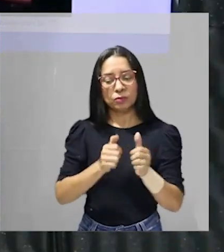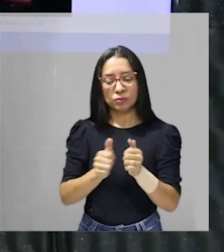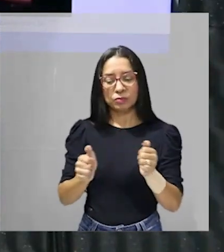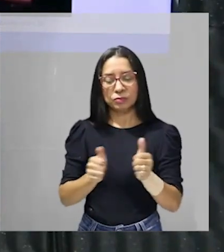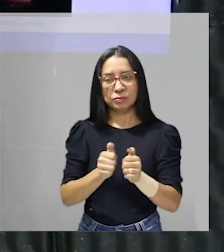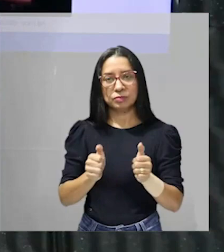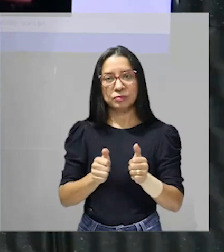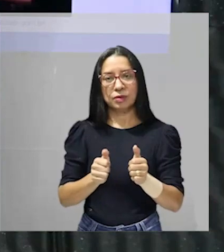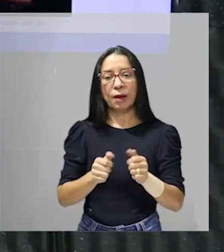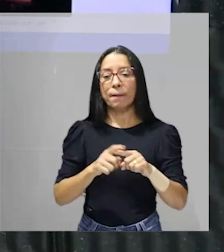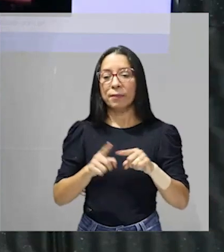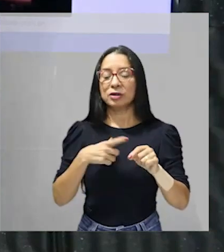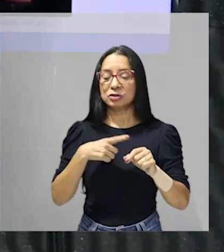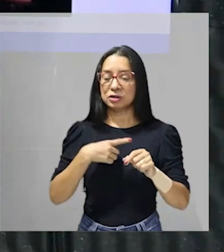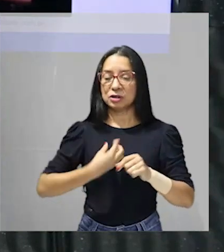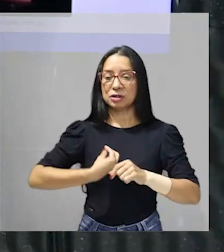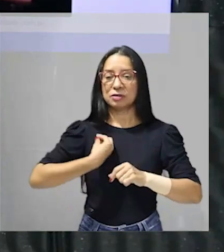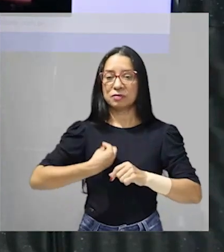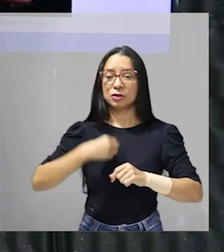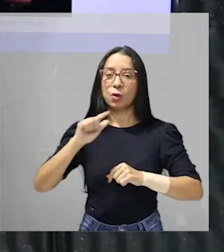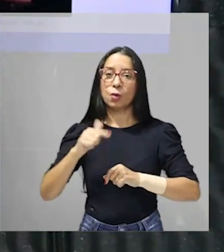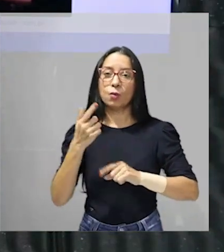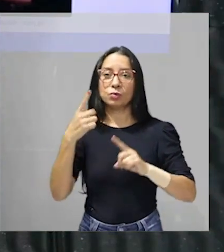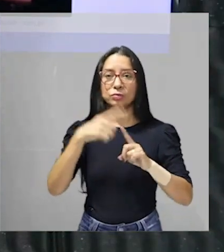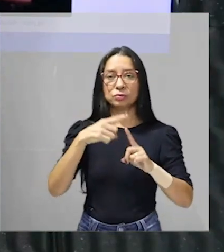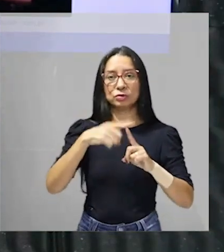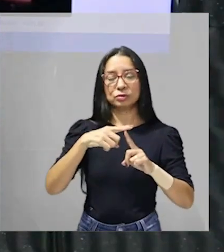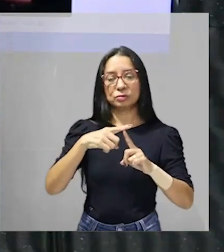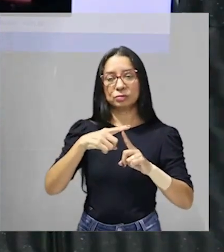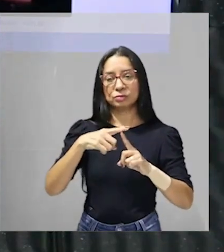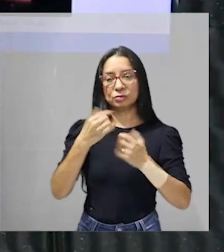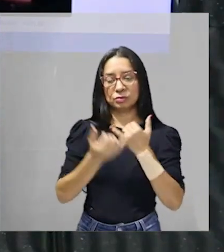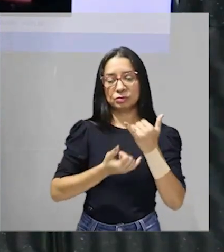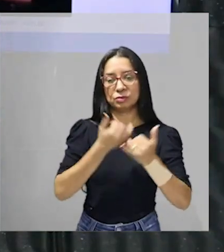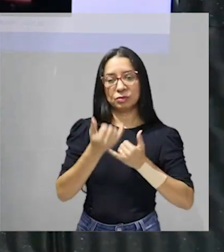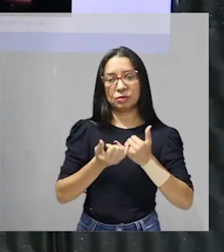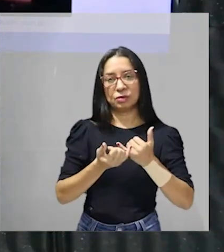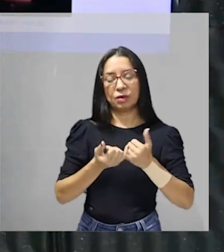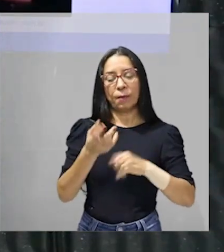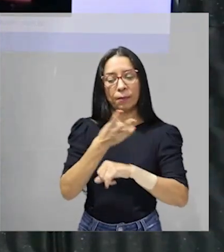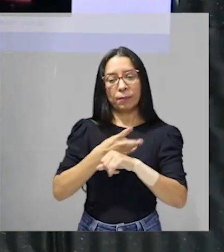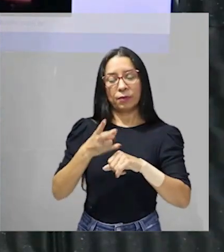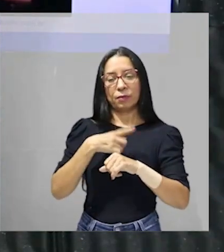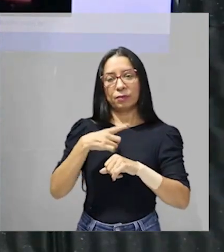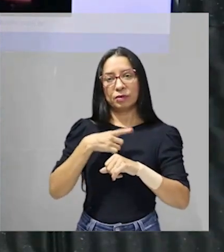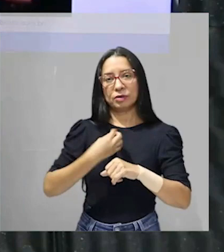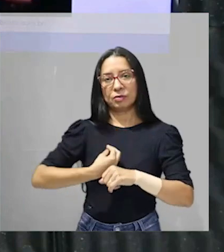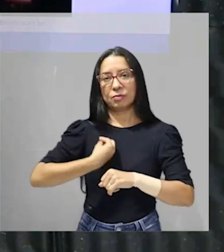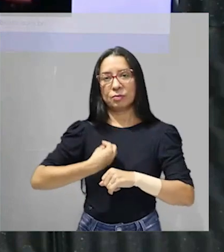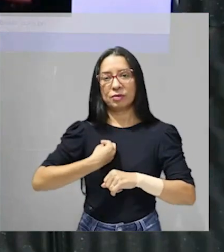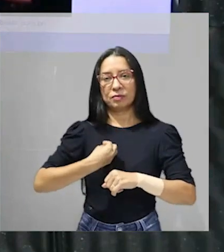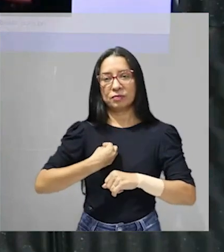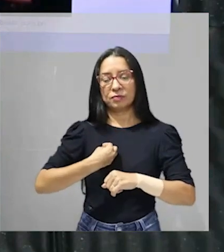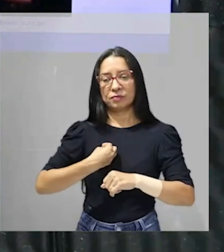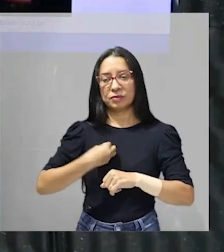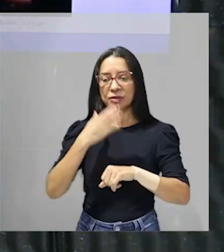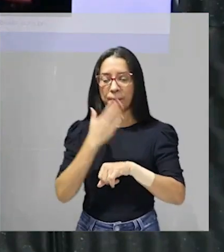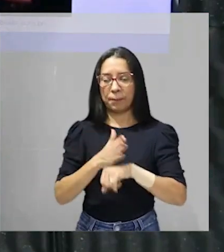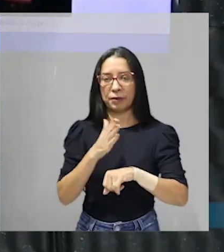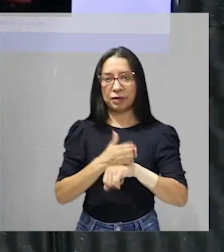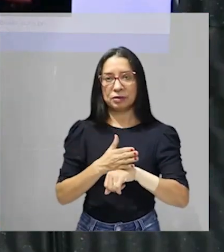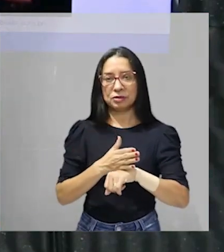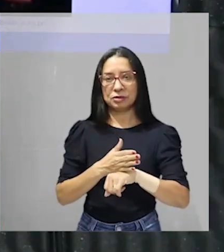outros tipos de jogos esportes eu busco ter uma vida mais ativa Tá bom então galerinha eu vou ficando por aqui